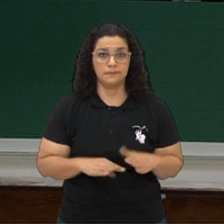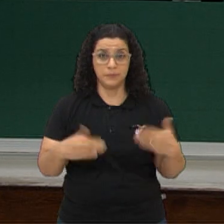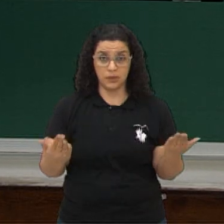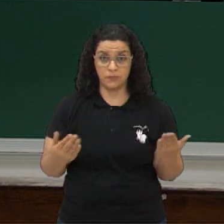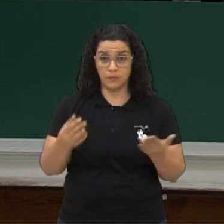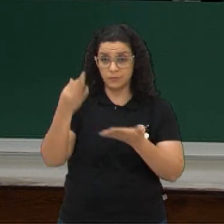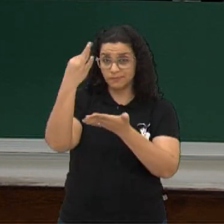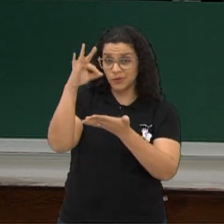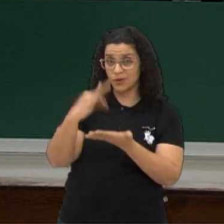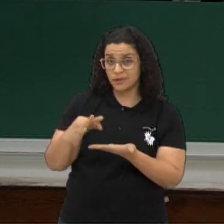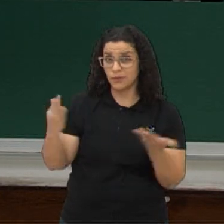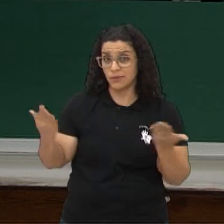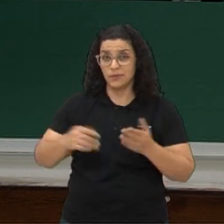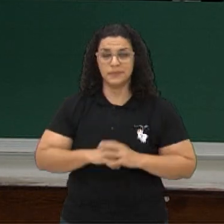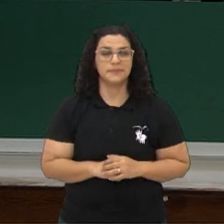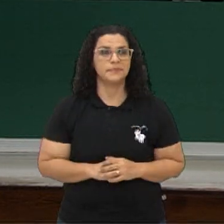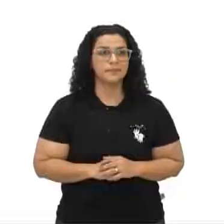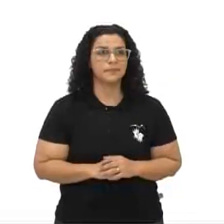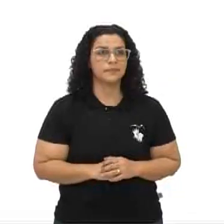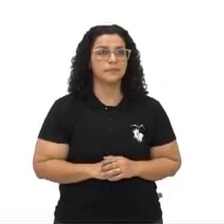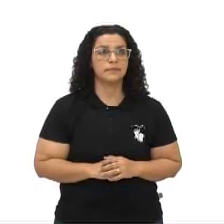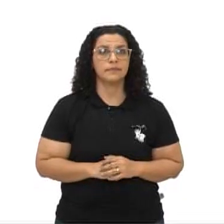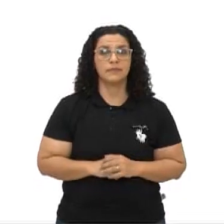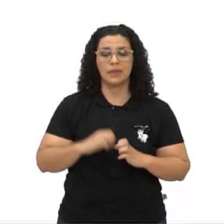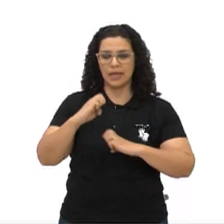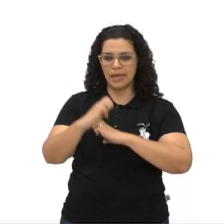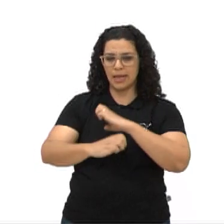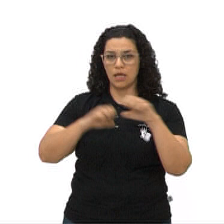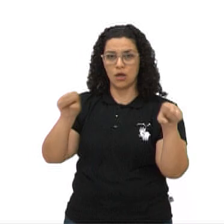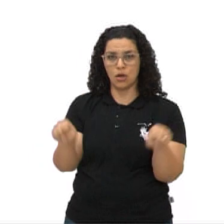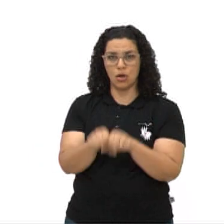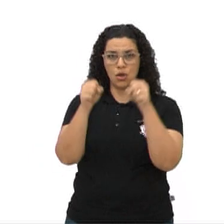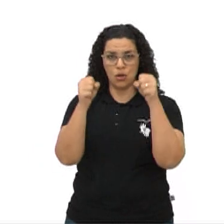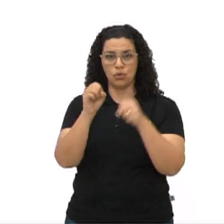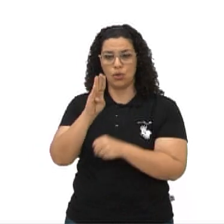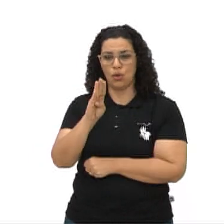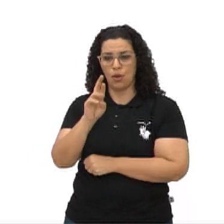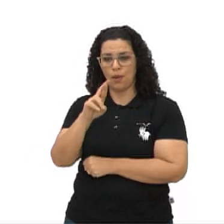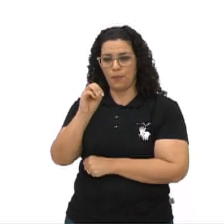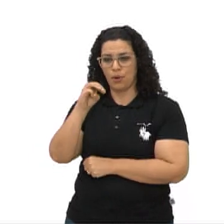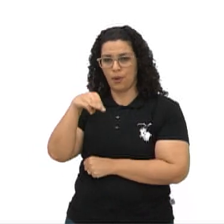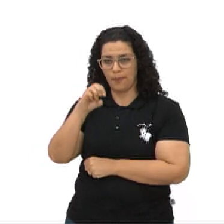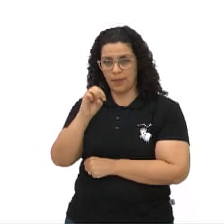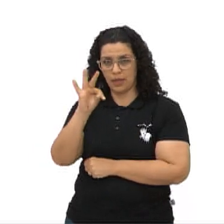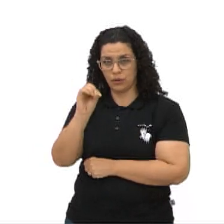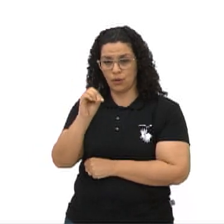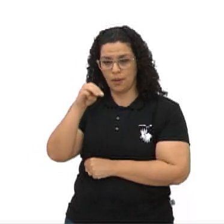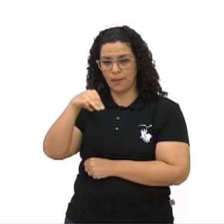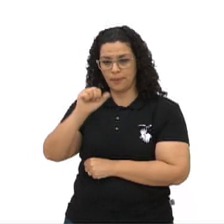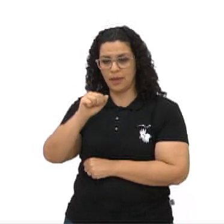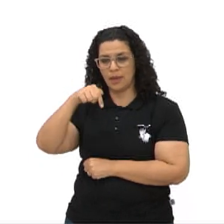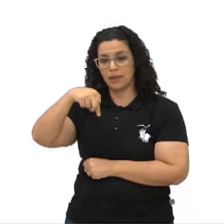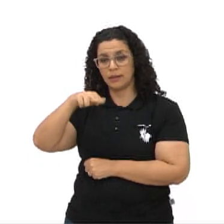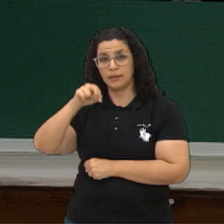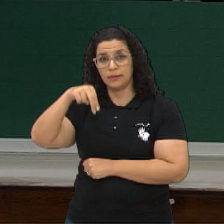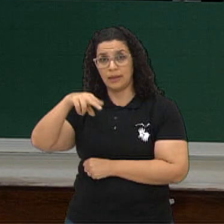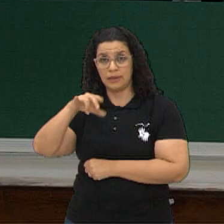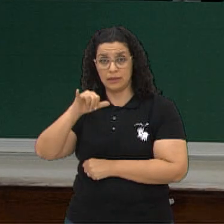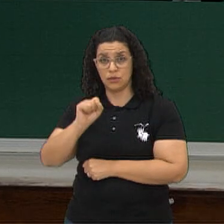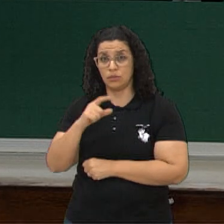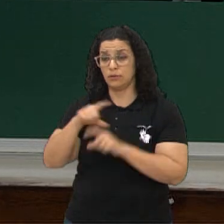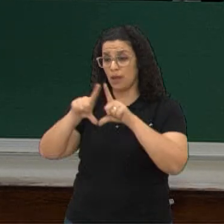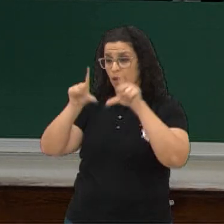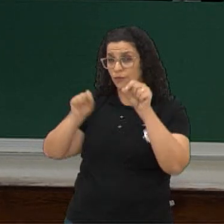Vamos para a correção? A eletrólise ígnea do brometo de magnésio é representada pela equação a seguir. Então, a gente tem a